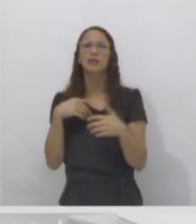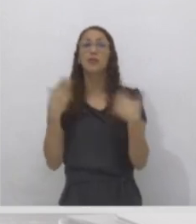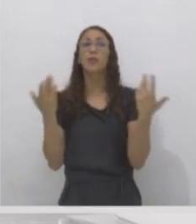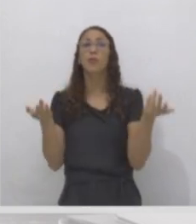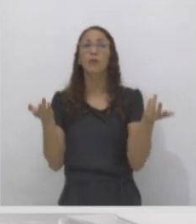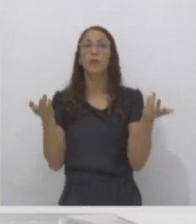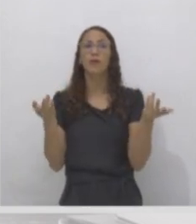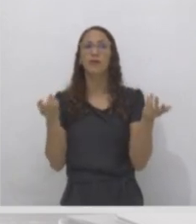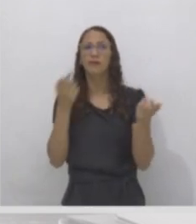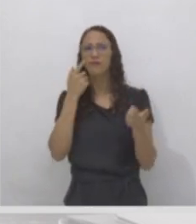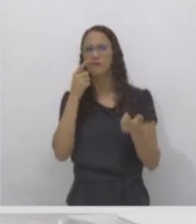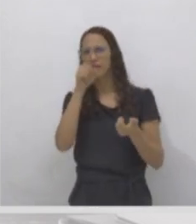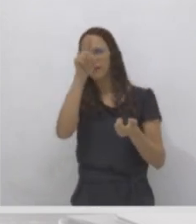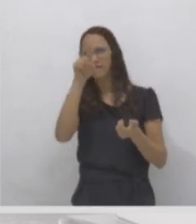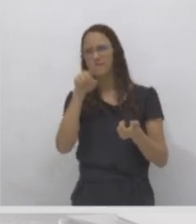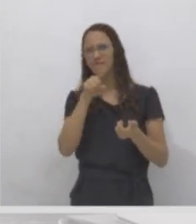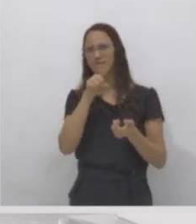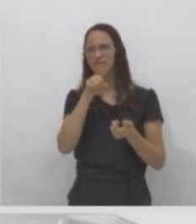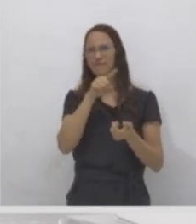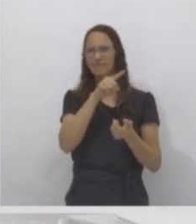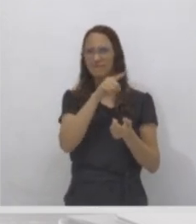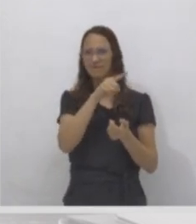o número. Então, aqui existe